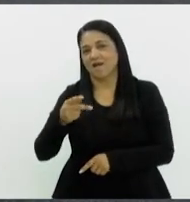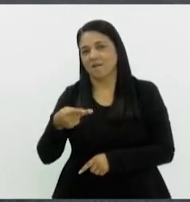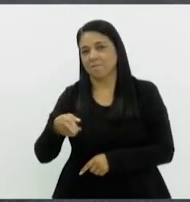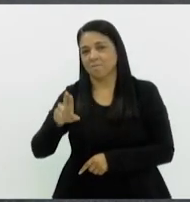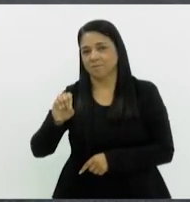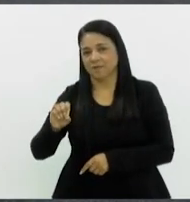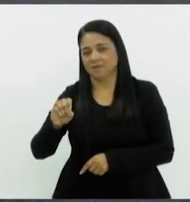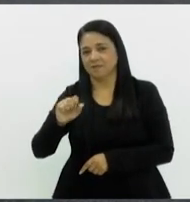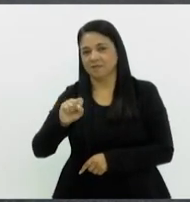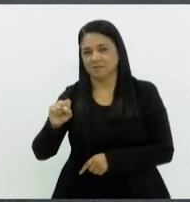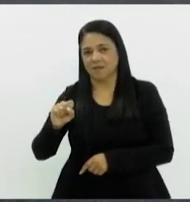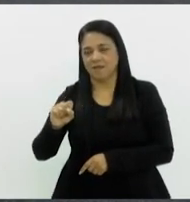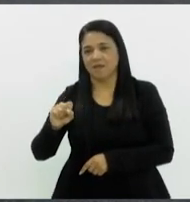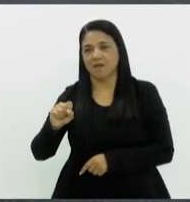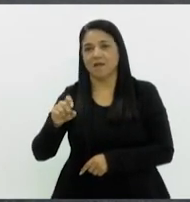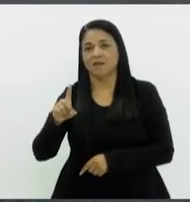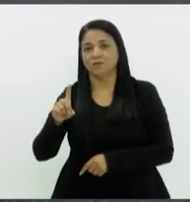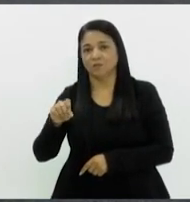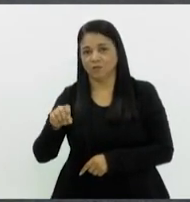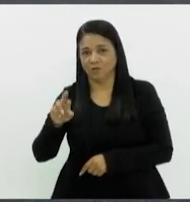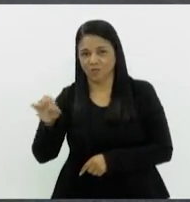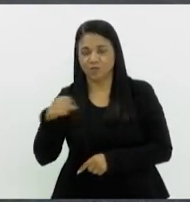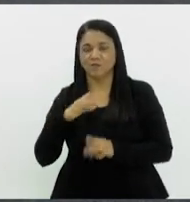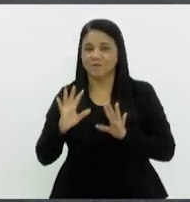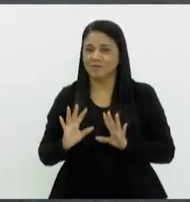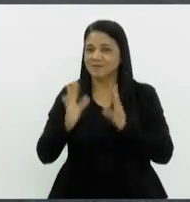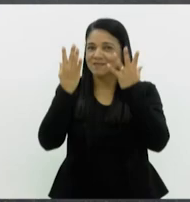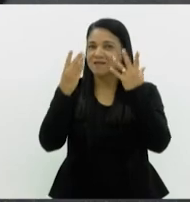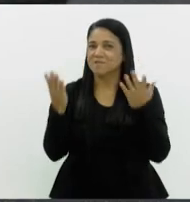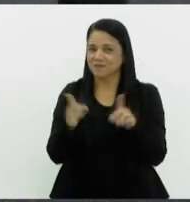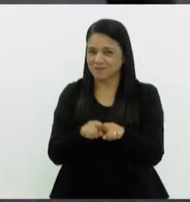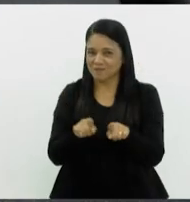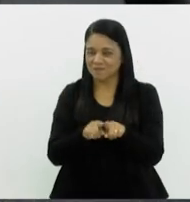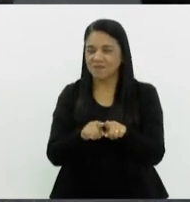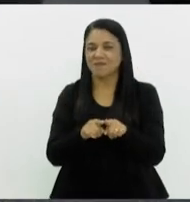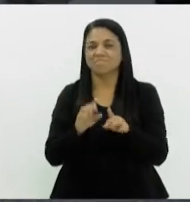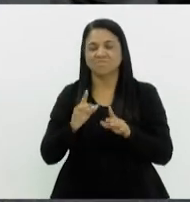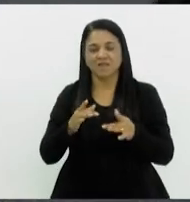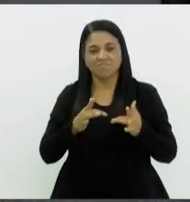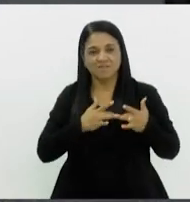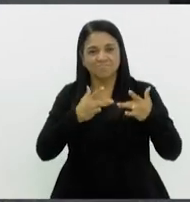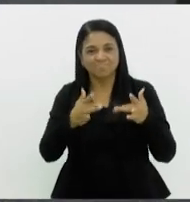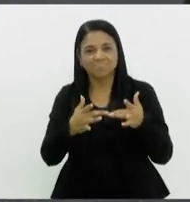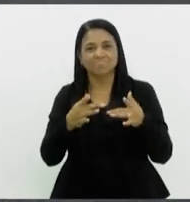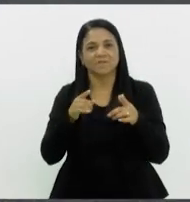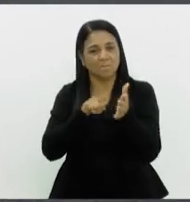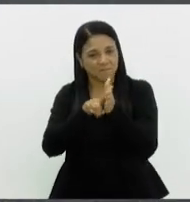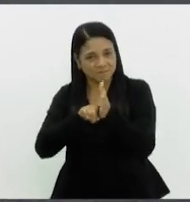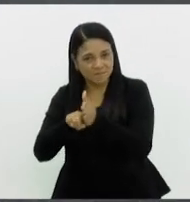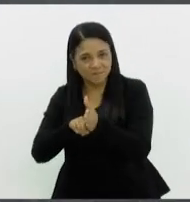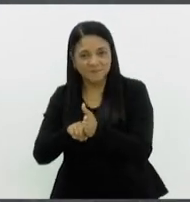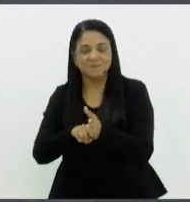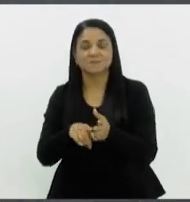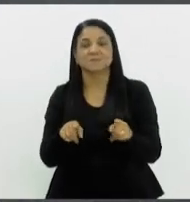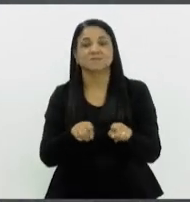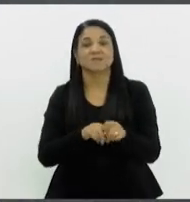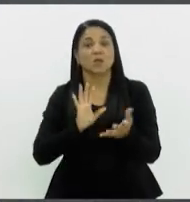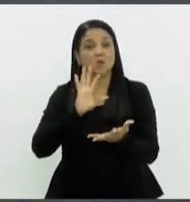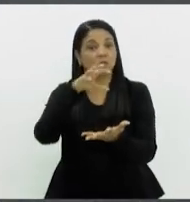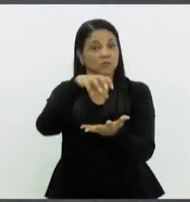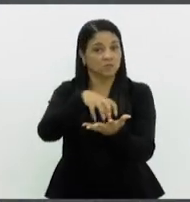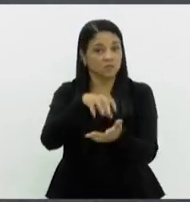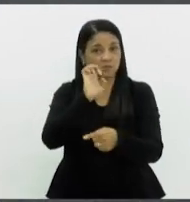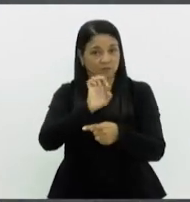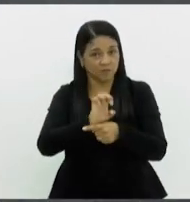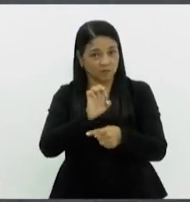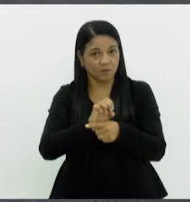da população e celebrando, né, tantos anos aí de dedicação à pesquisa. Tem também o Centro